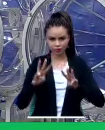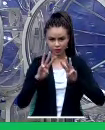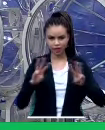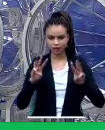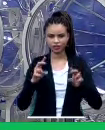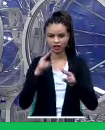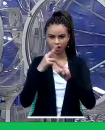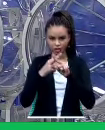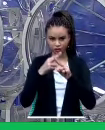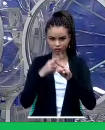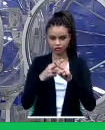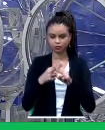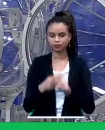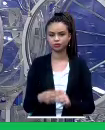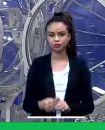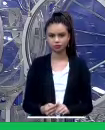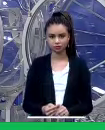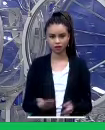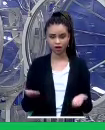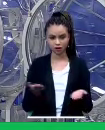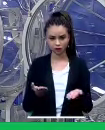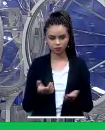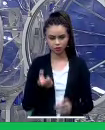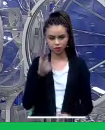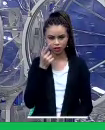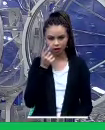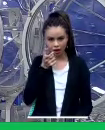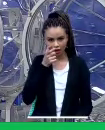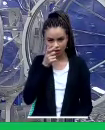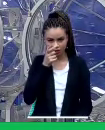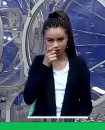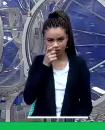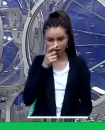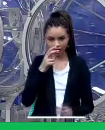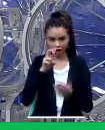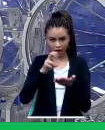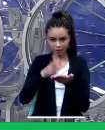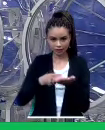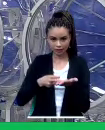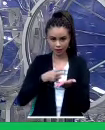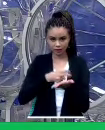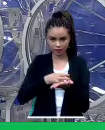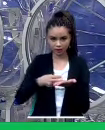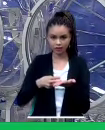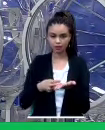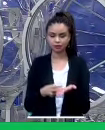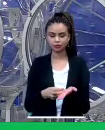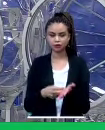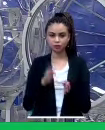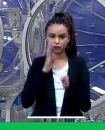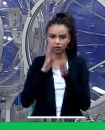no site oficial da Caixa. E a partir de agora você pode acompanhar o sorteio da Quina desta noite através do